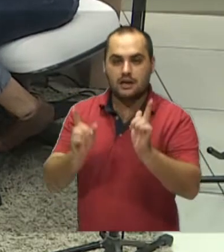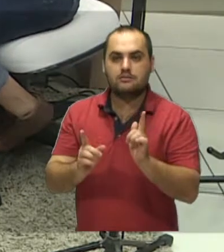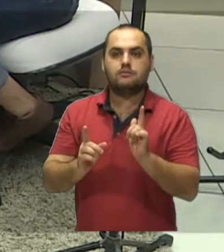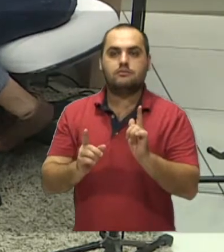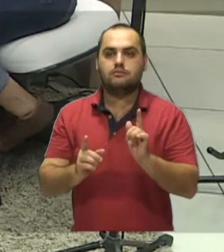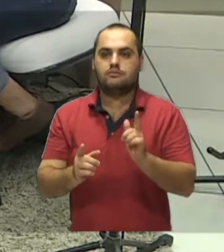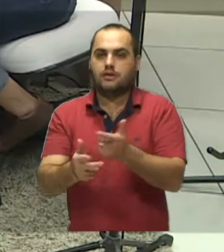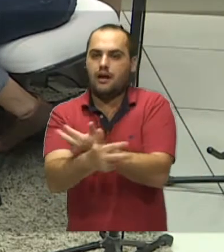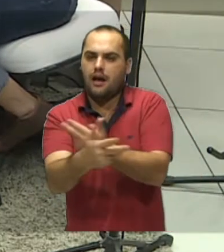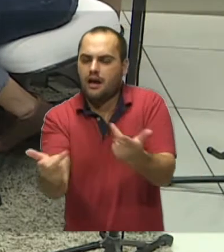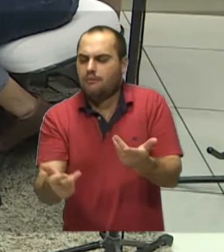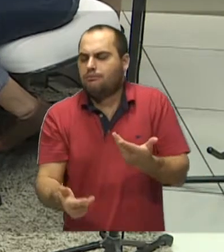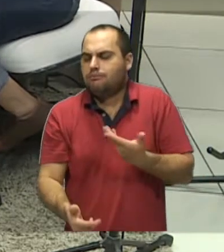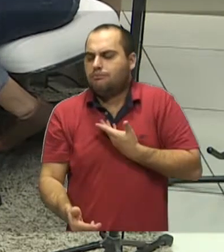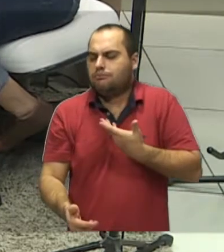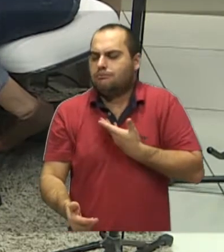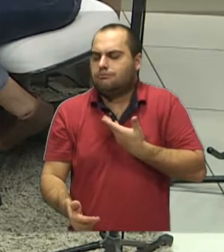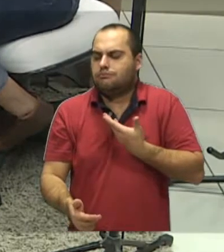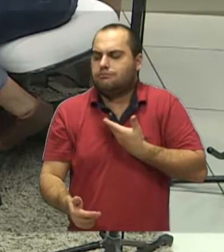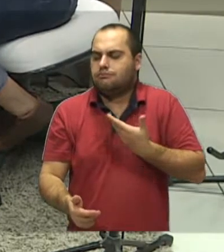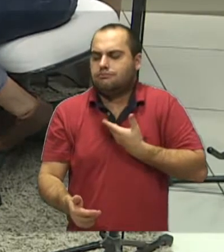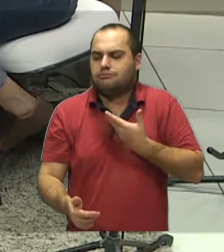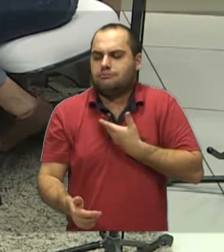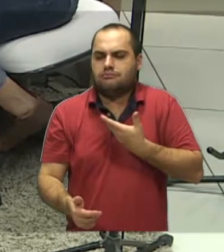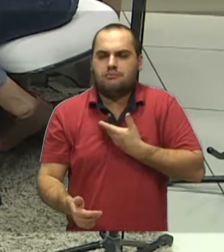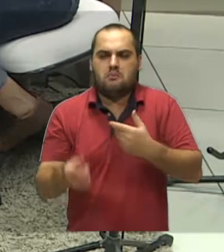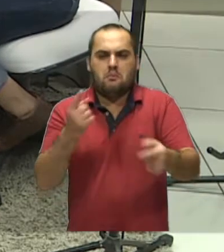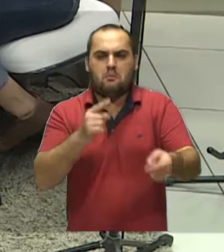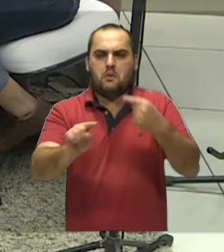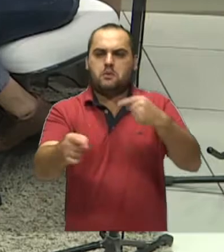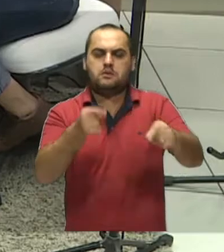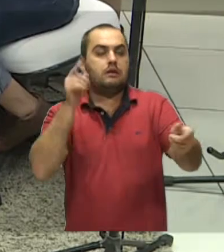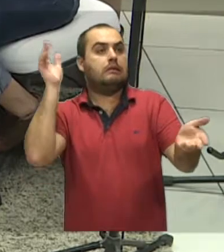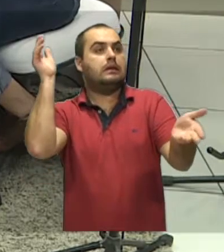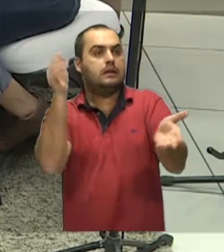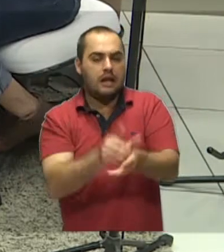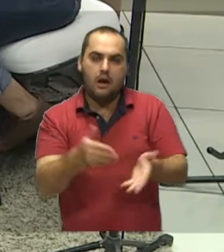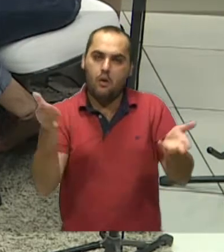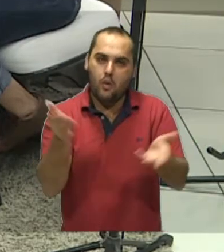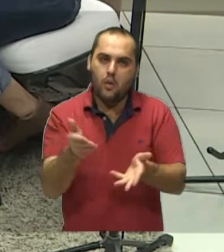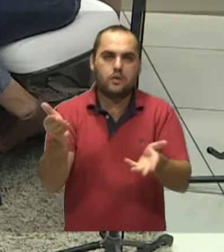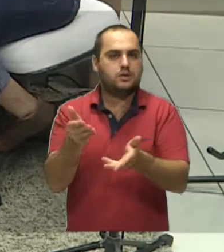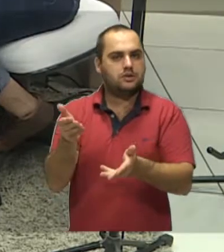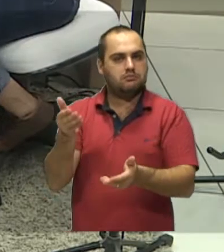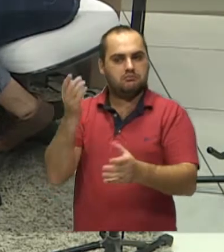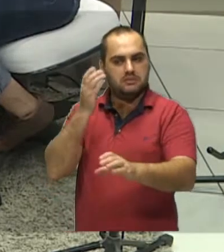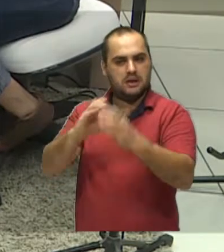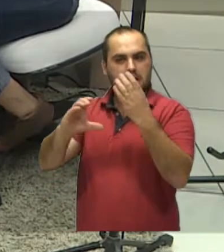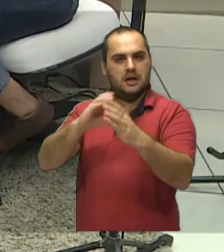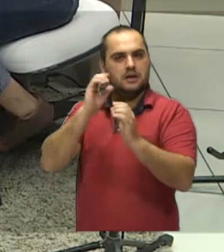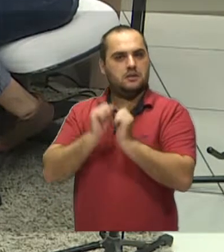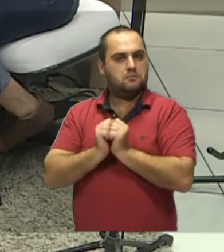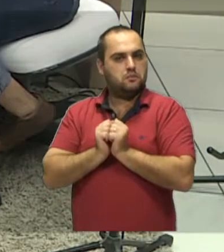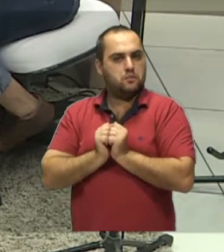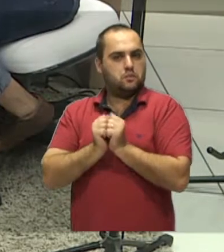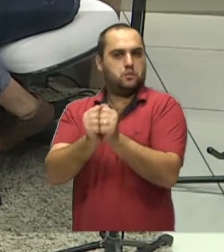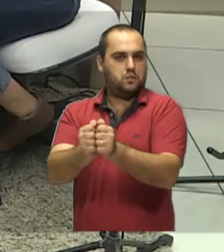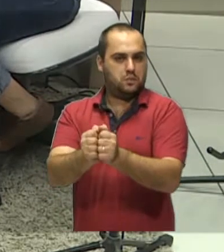com grandes amigos, né? Grandes músicos que até hoje me acompanham. Até hoje eu tenho o privilégio de tocar com caras que